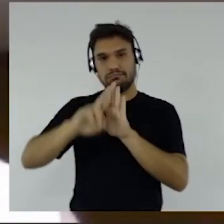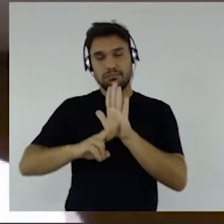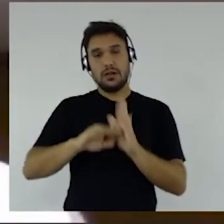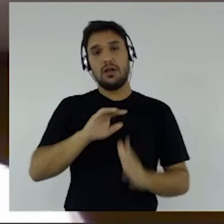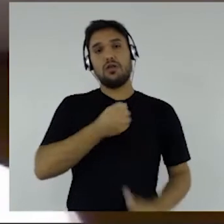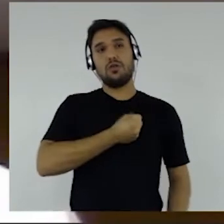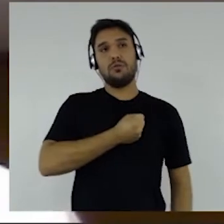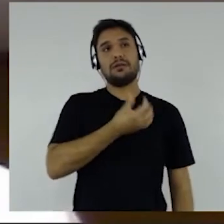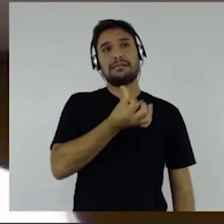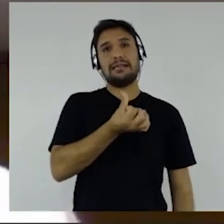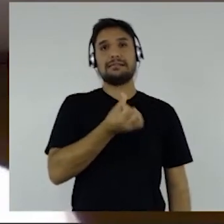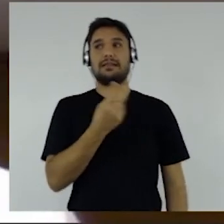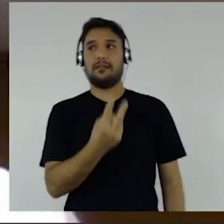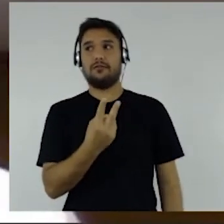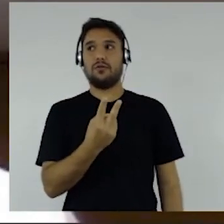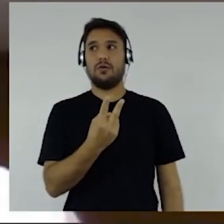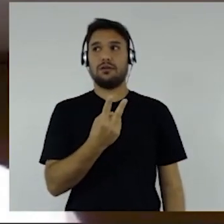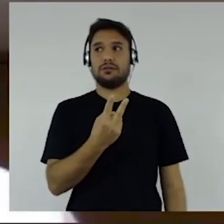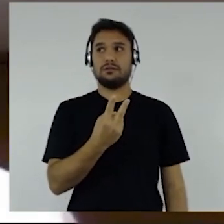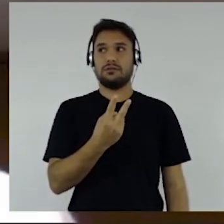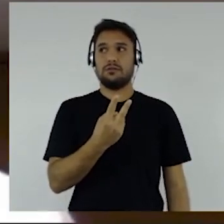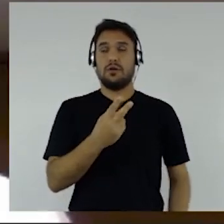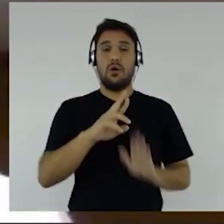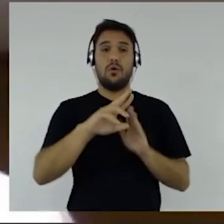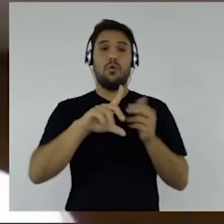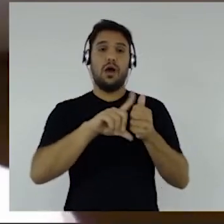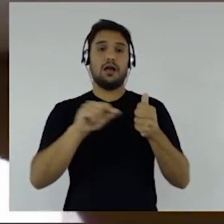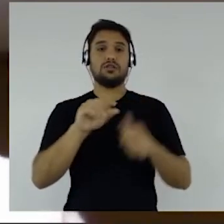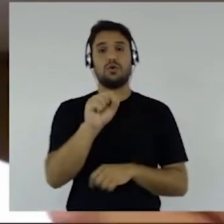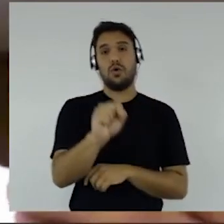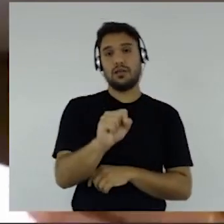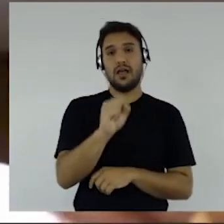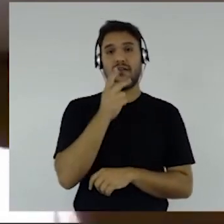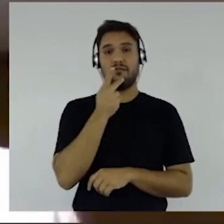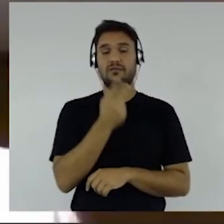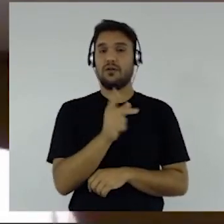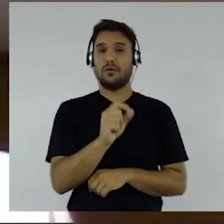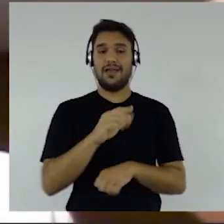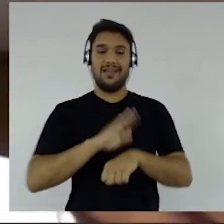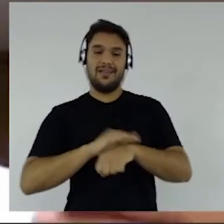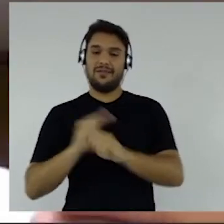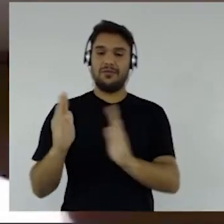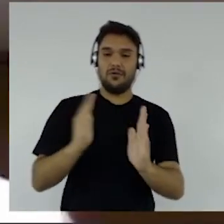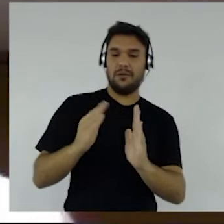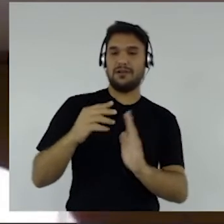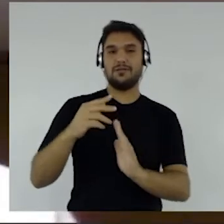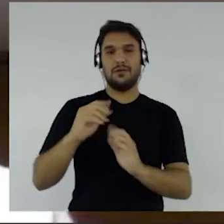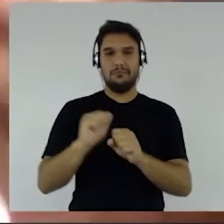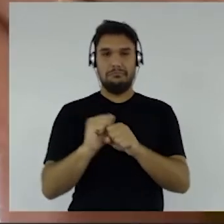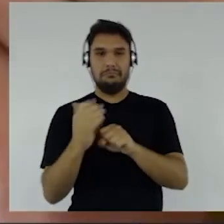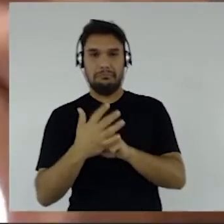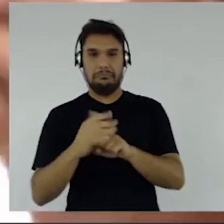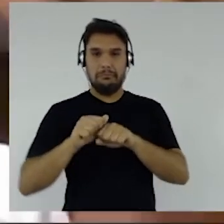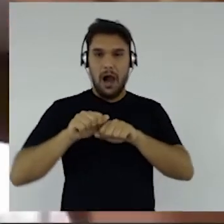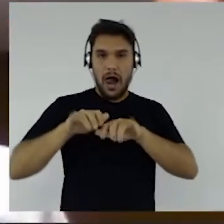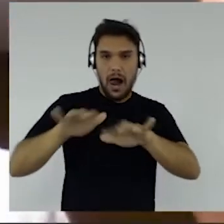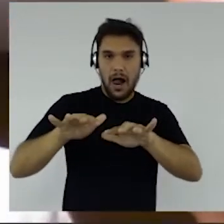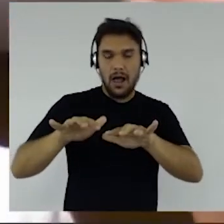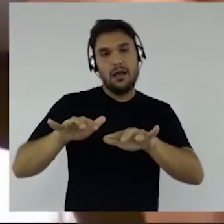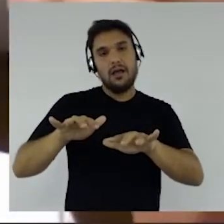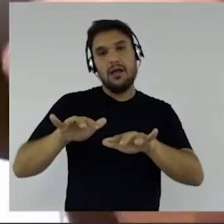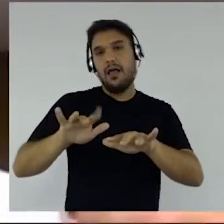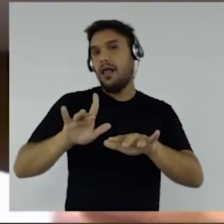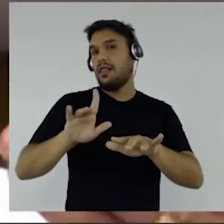número 62 do CNJ, artigo 8º, dizendo que em tempos de pandemia eu devo